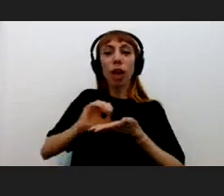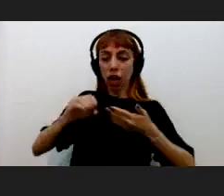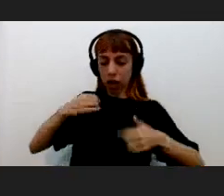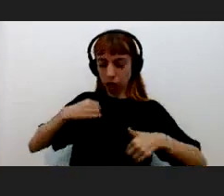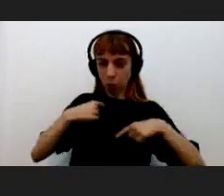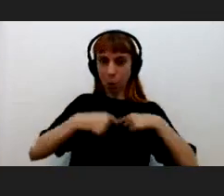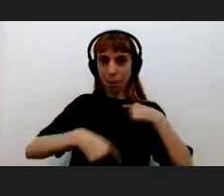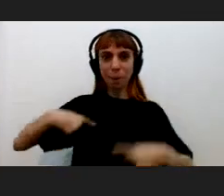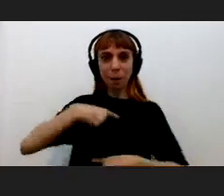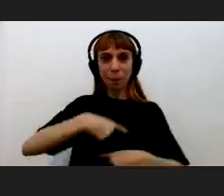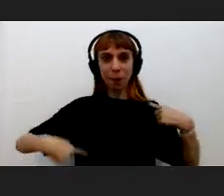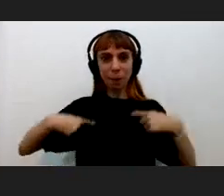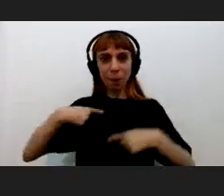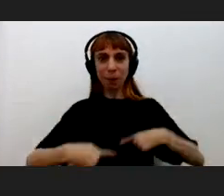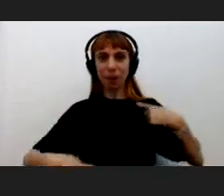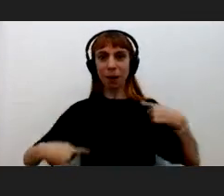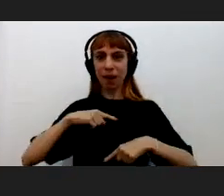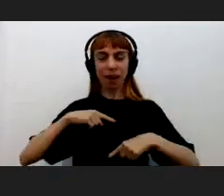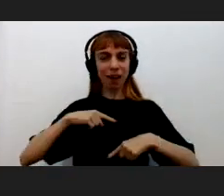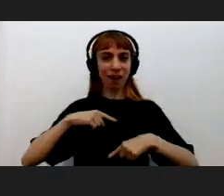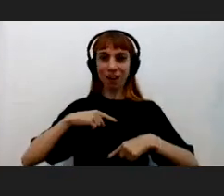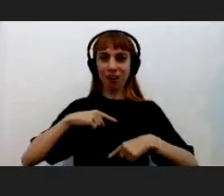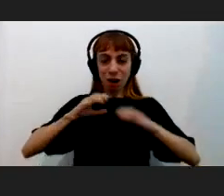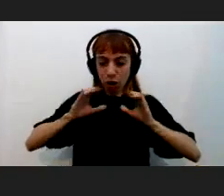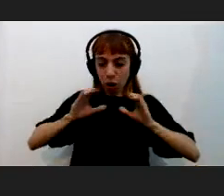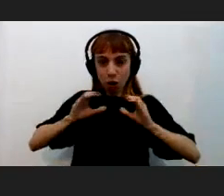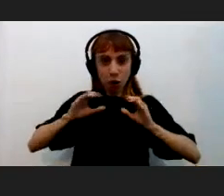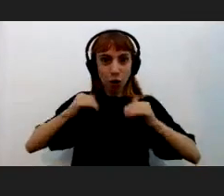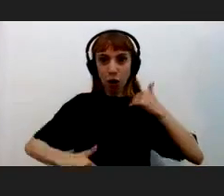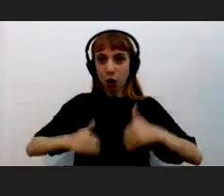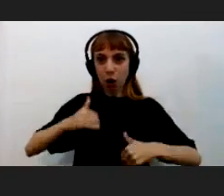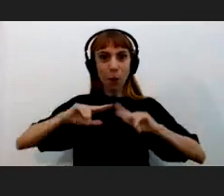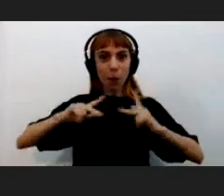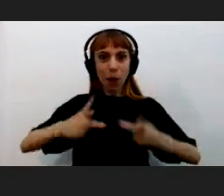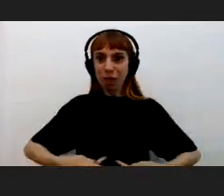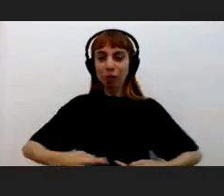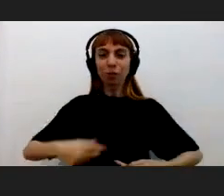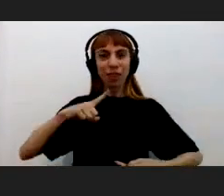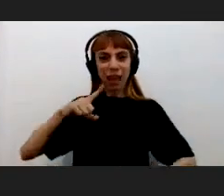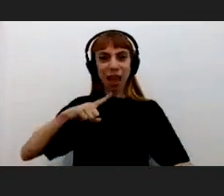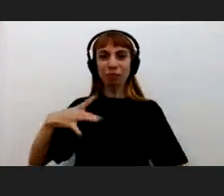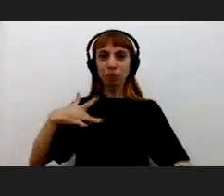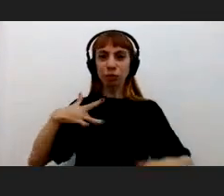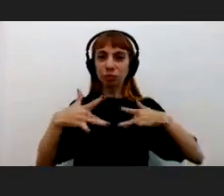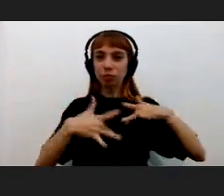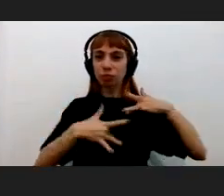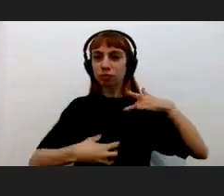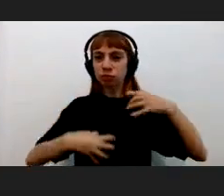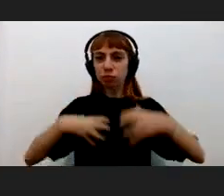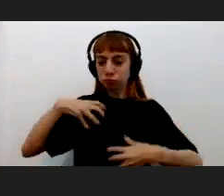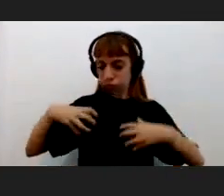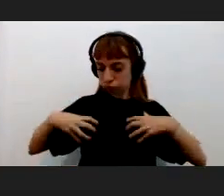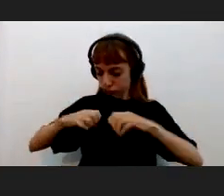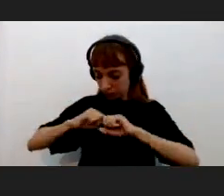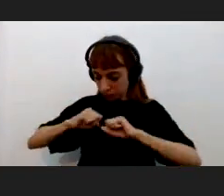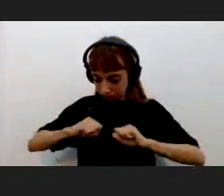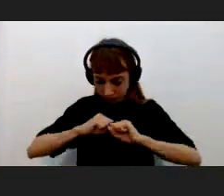sou um corpo, né? Formado aí por órgãos, por sistemas complexos, né?